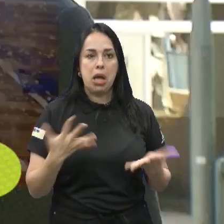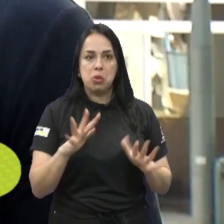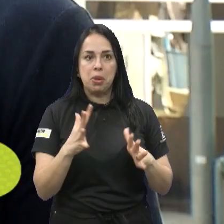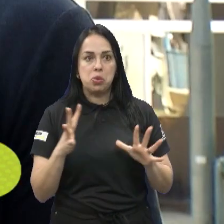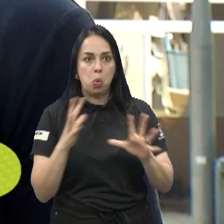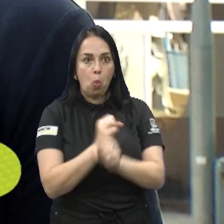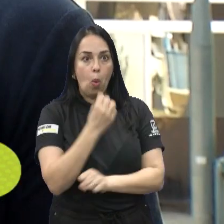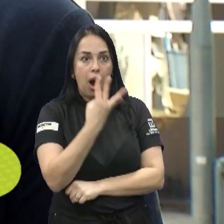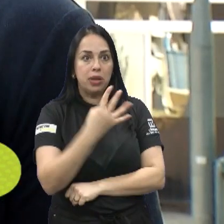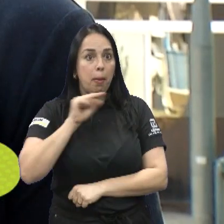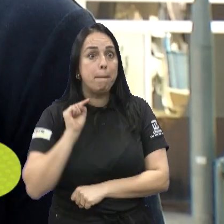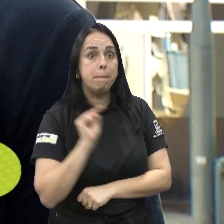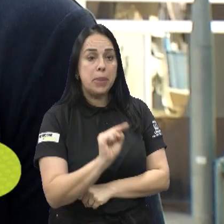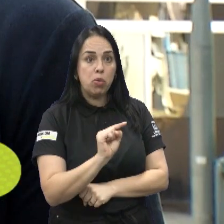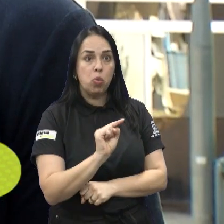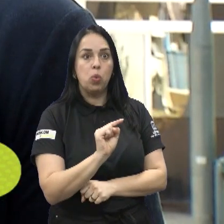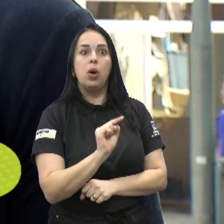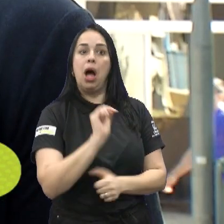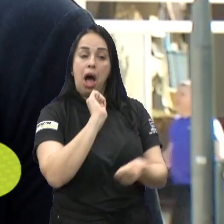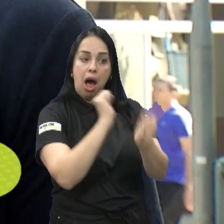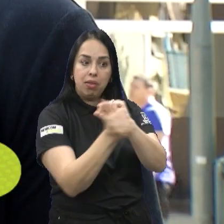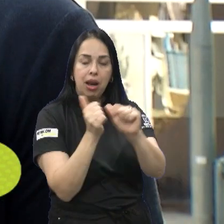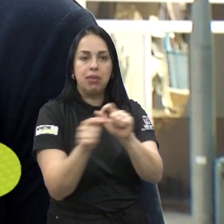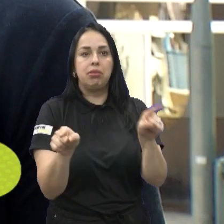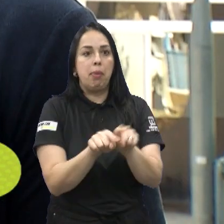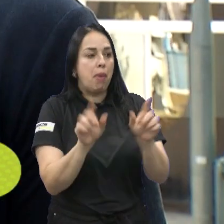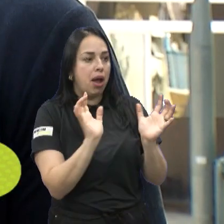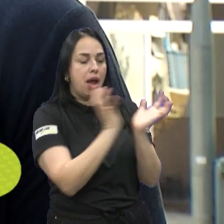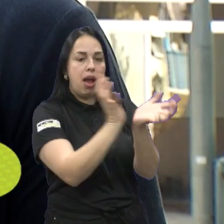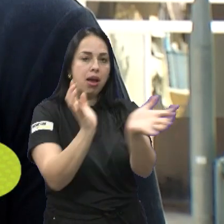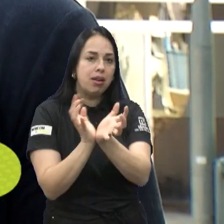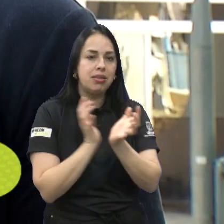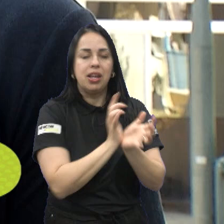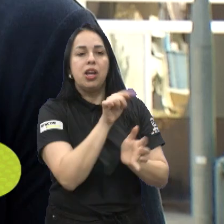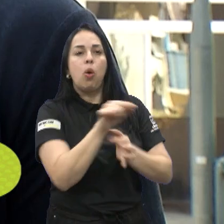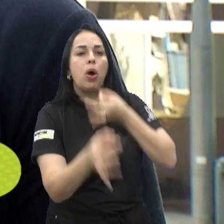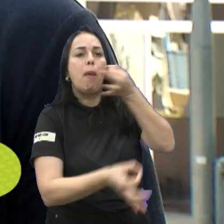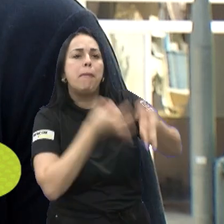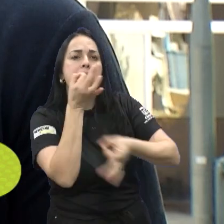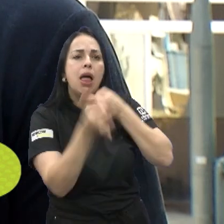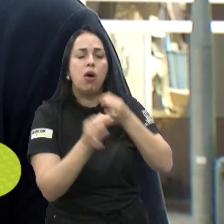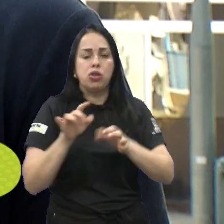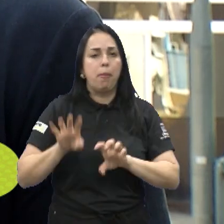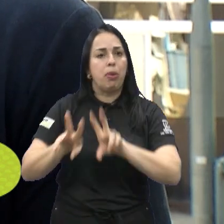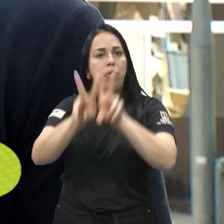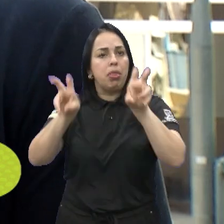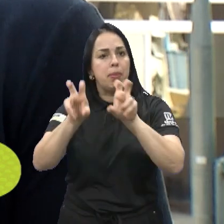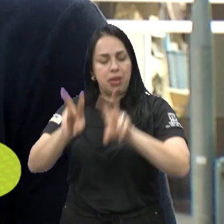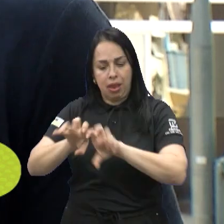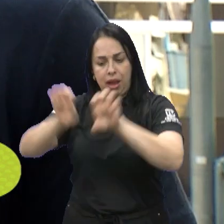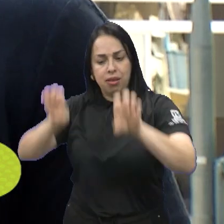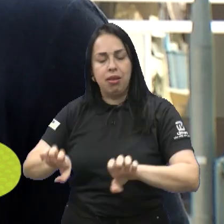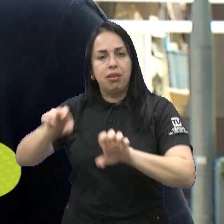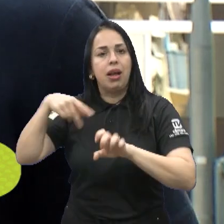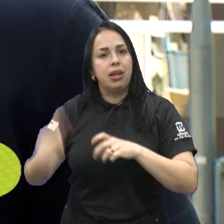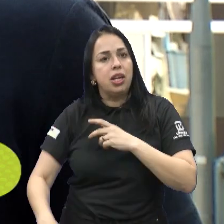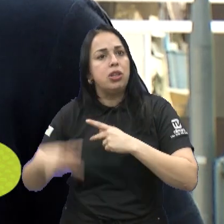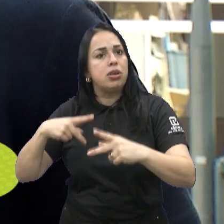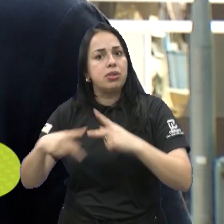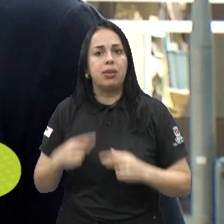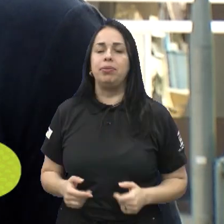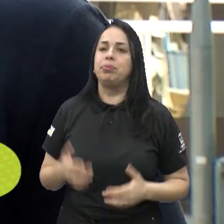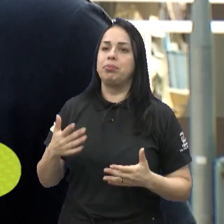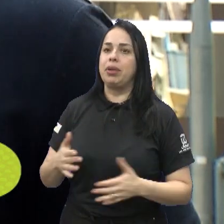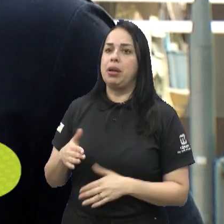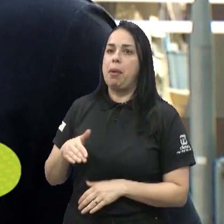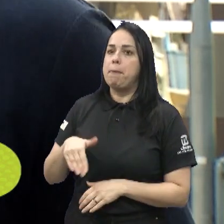atletas, delegações. Qual que foi o feedback das outras delegações sobre a estrutura dos jogos aqui em São José? Olha, importante colocação,